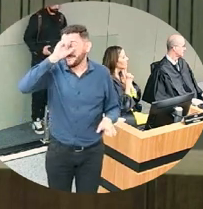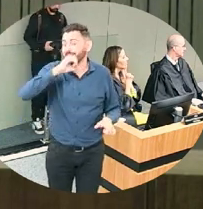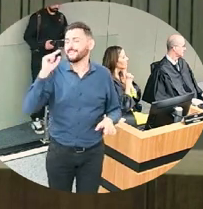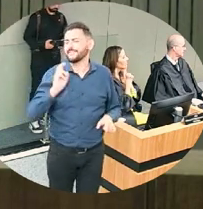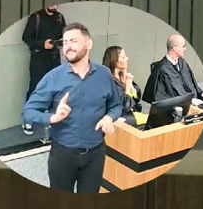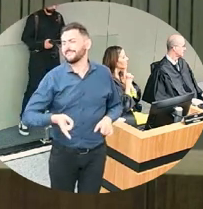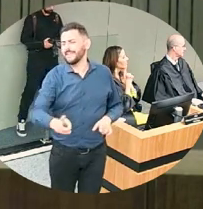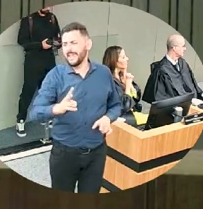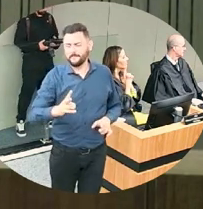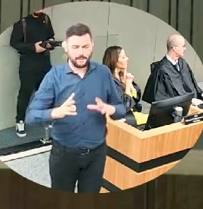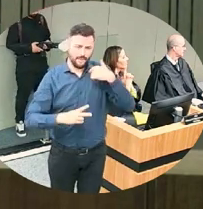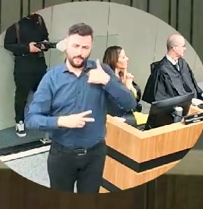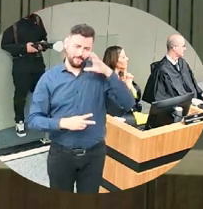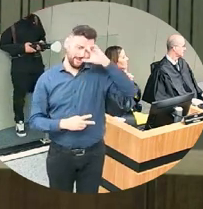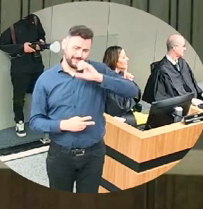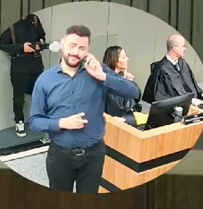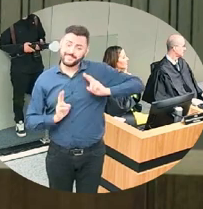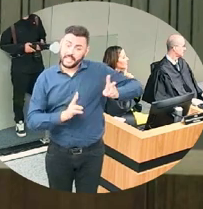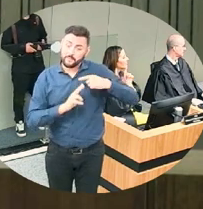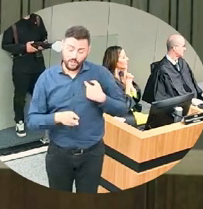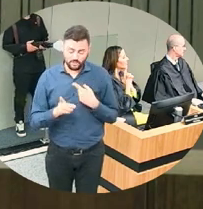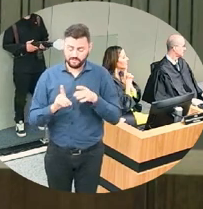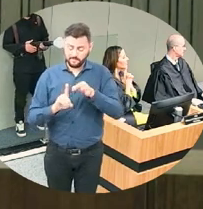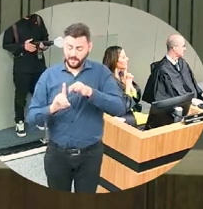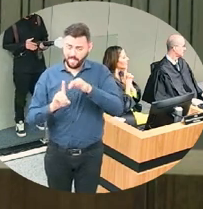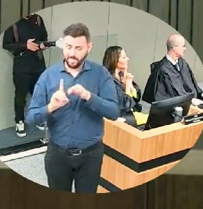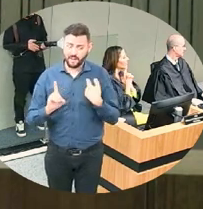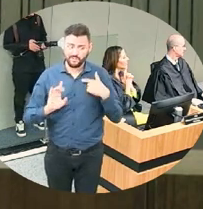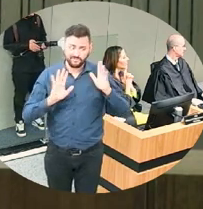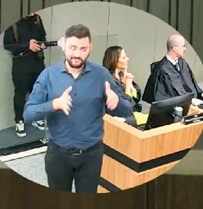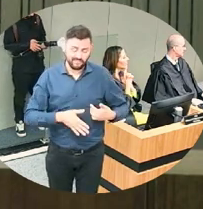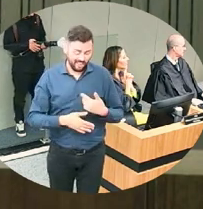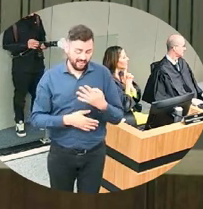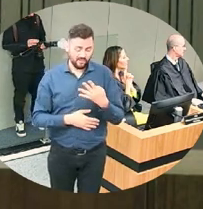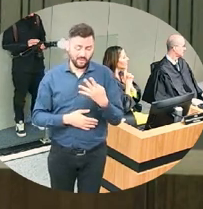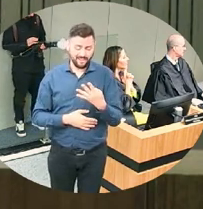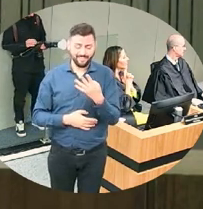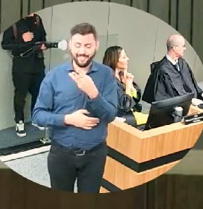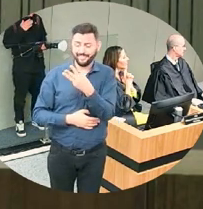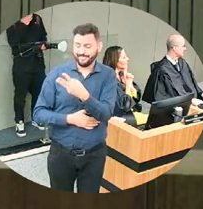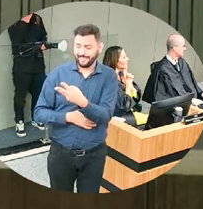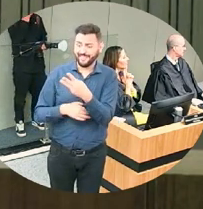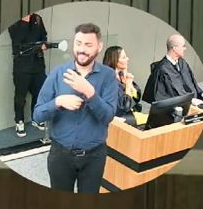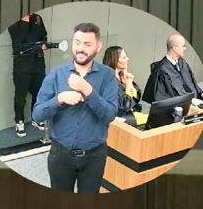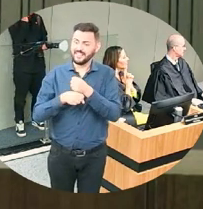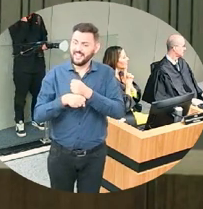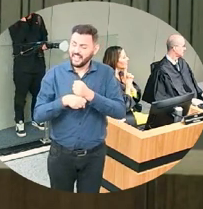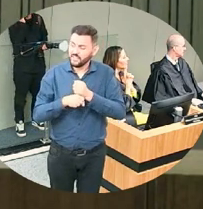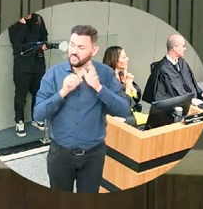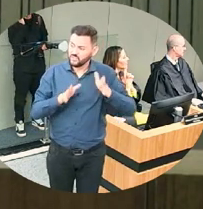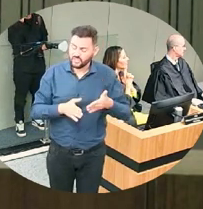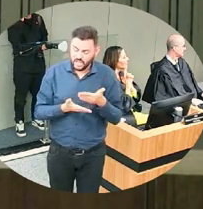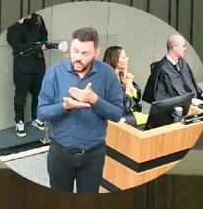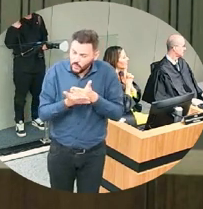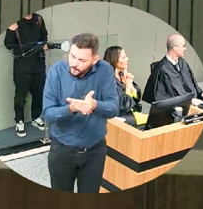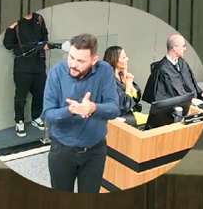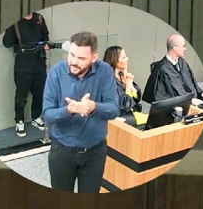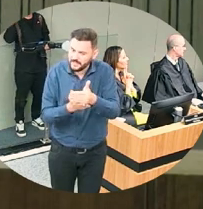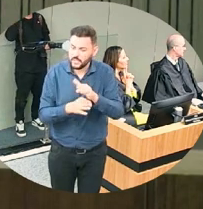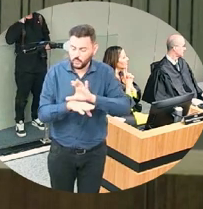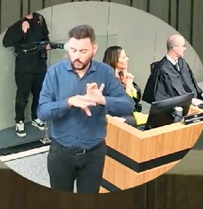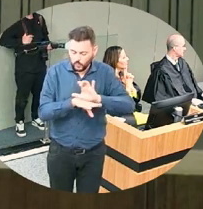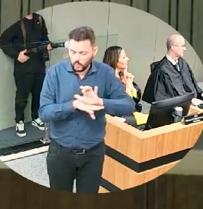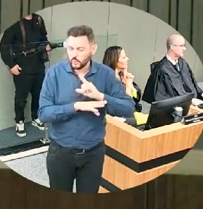desta casa se há 43 anos quando ingressando no curso de graduação de em direito na